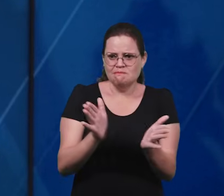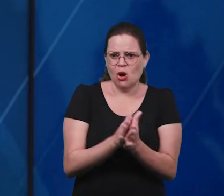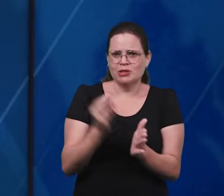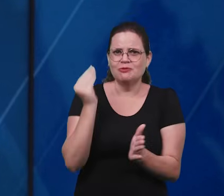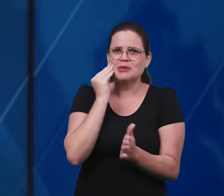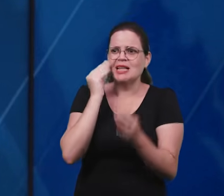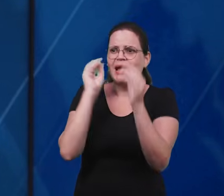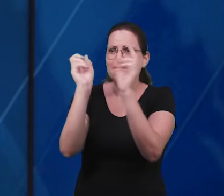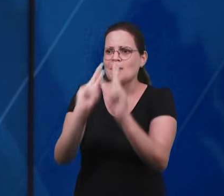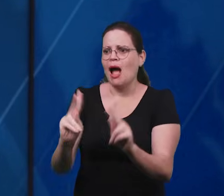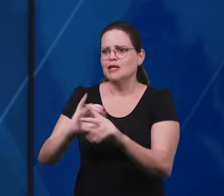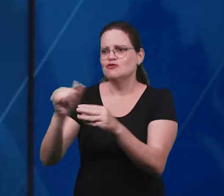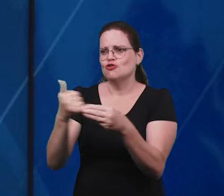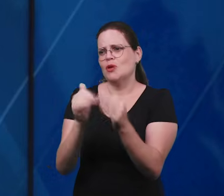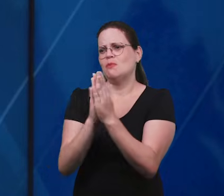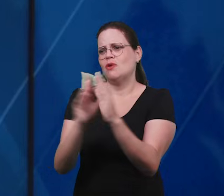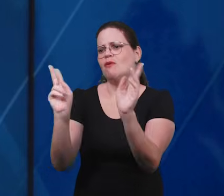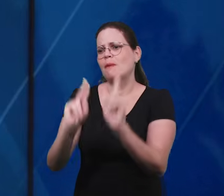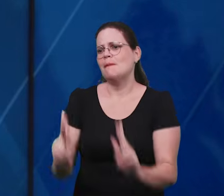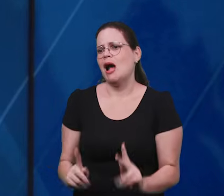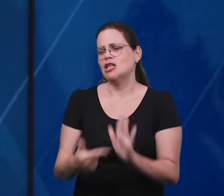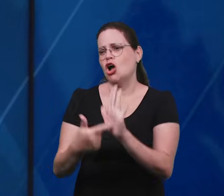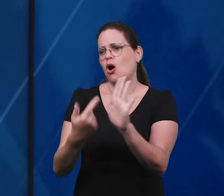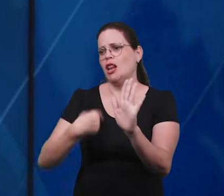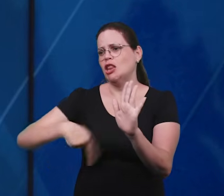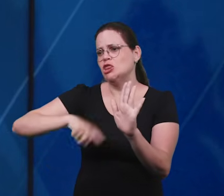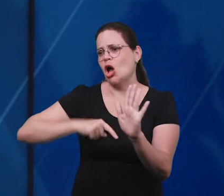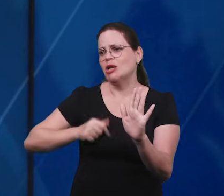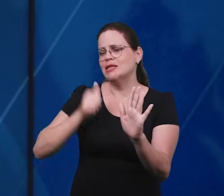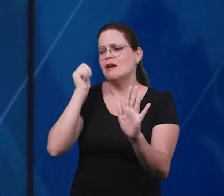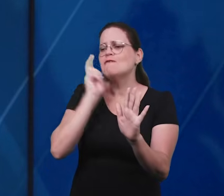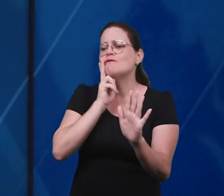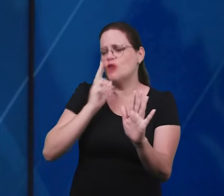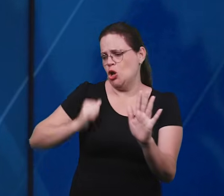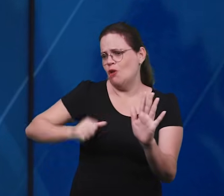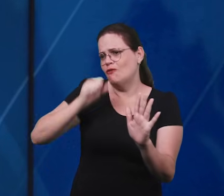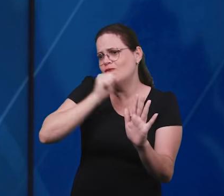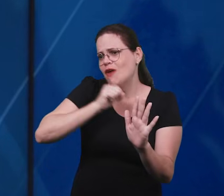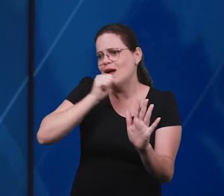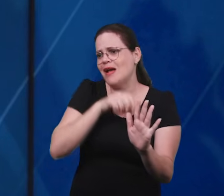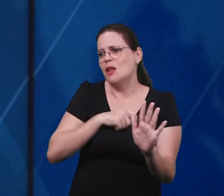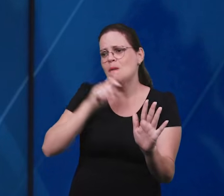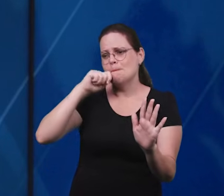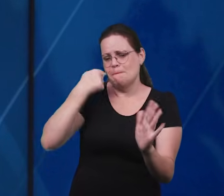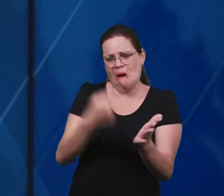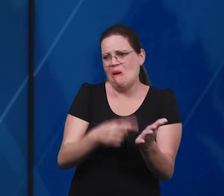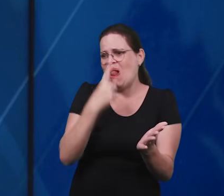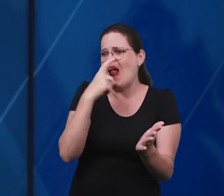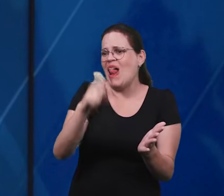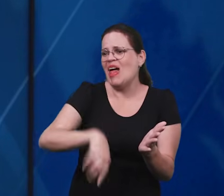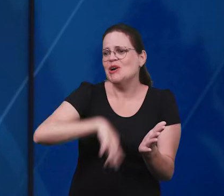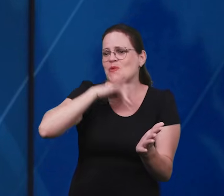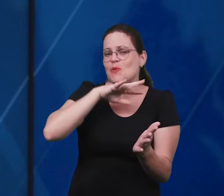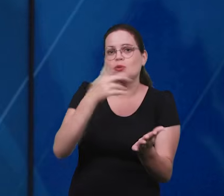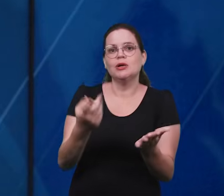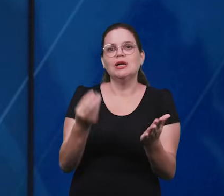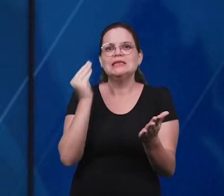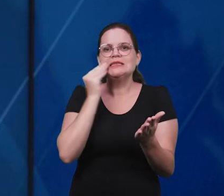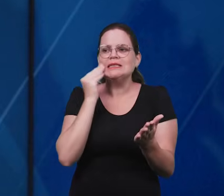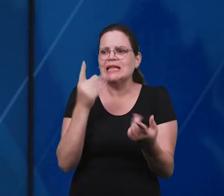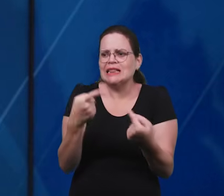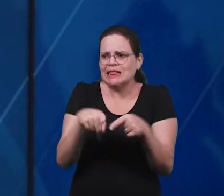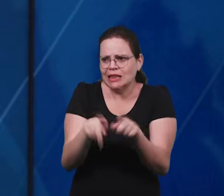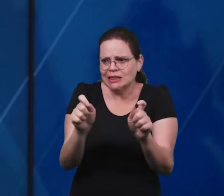paz com Josué, propondo que eles se tornariam servos de Josué. É notável como